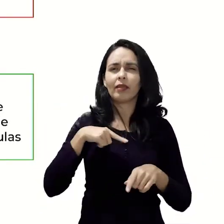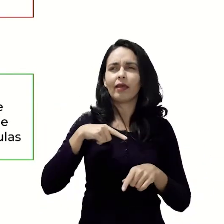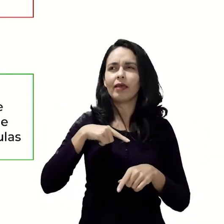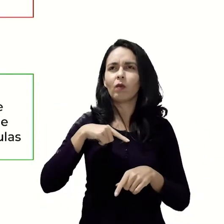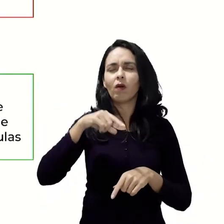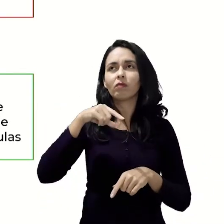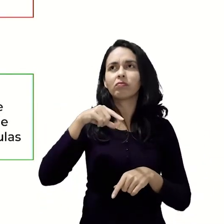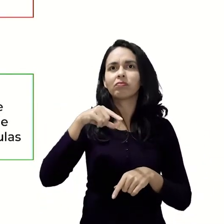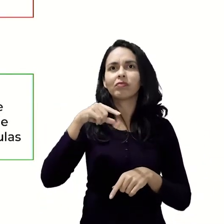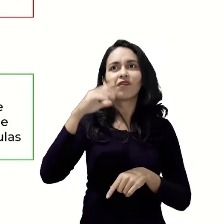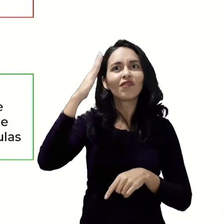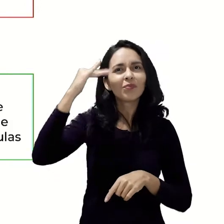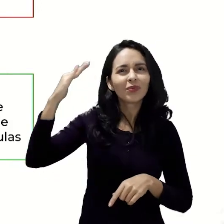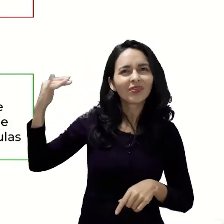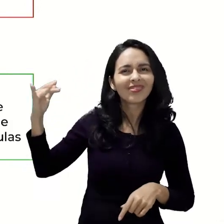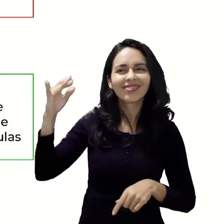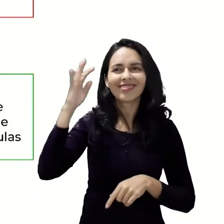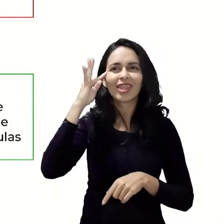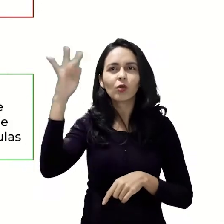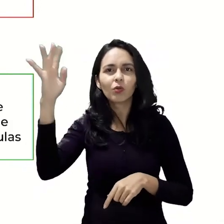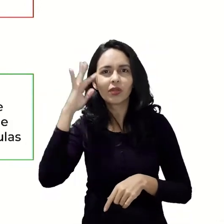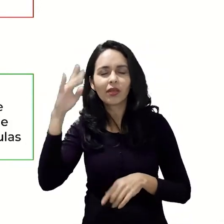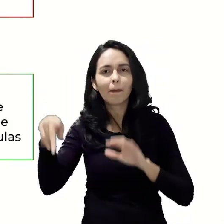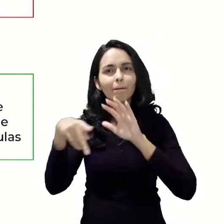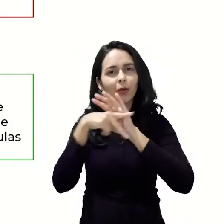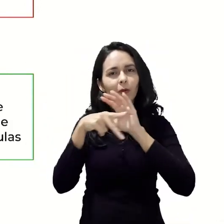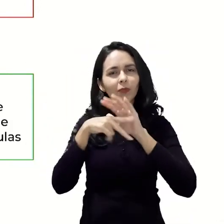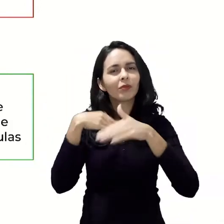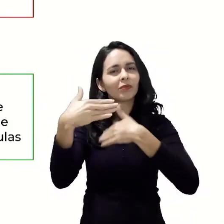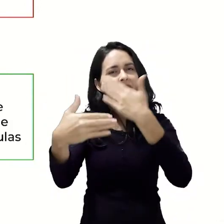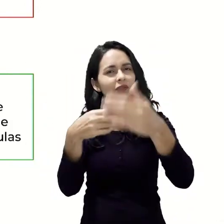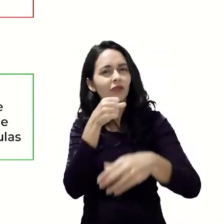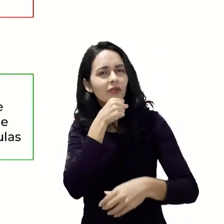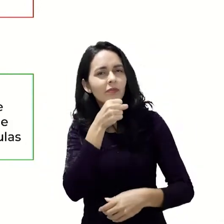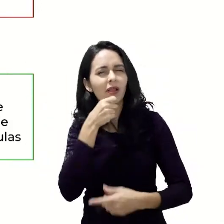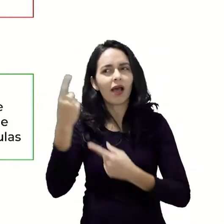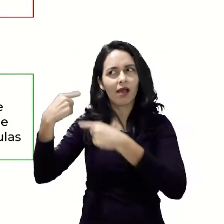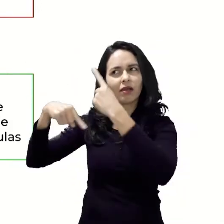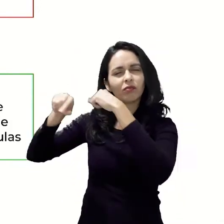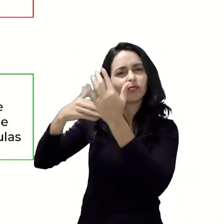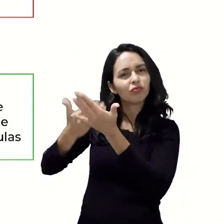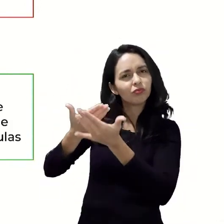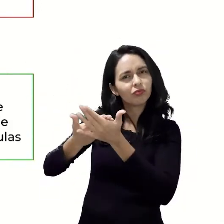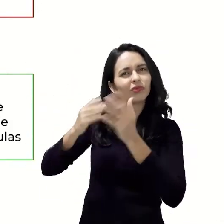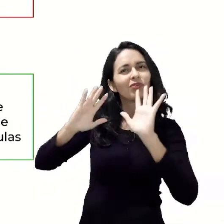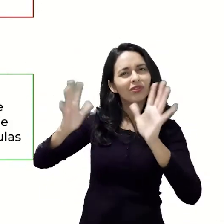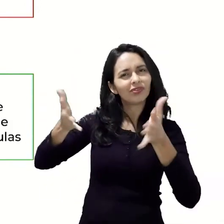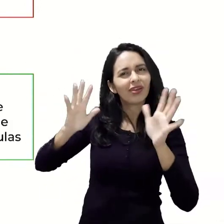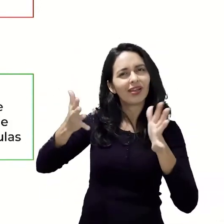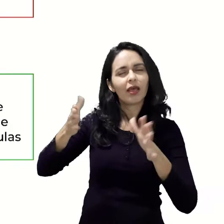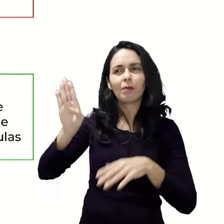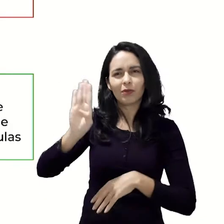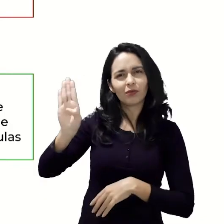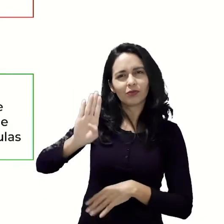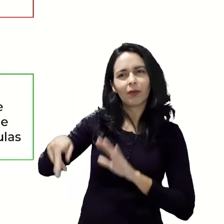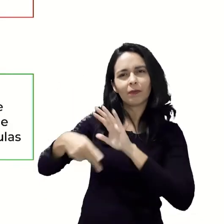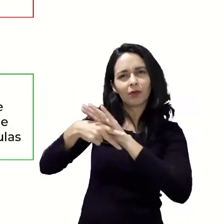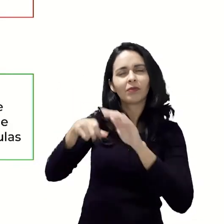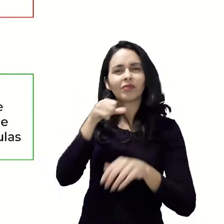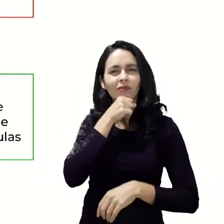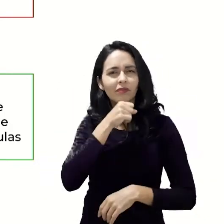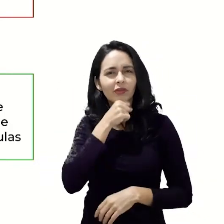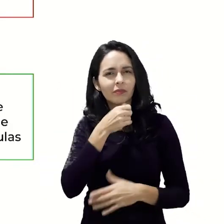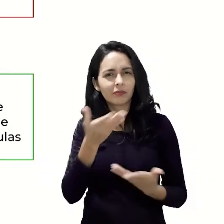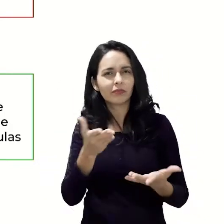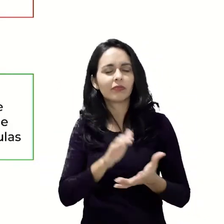famosas teorias do envelhecimento eu tenho certeza que você já verificaram essas teorias nas aulas anteriores principalmente